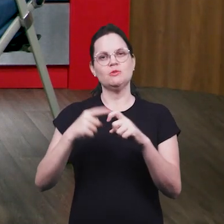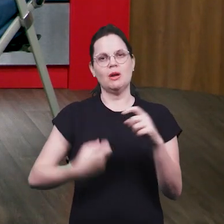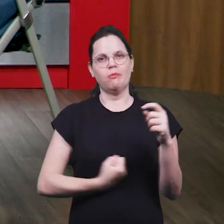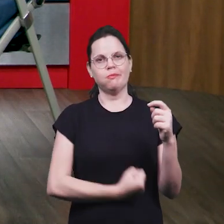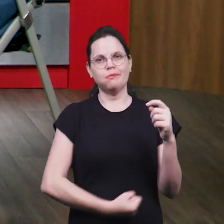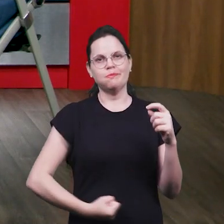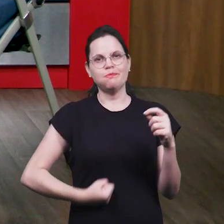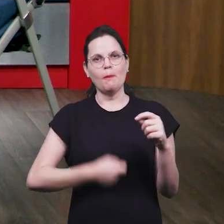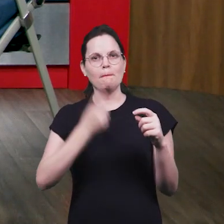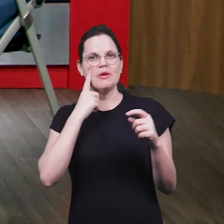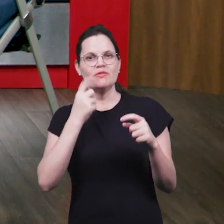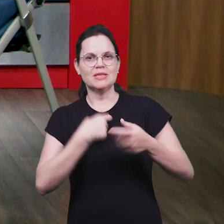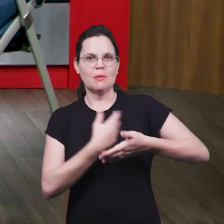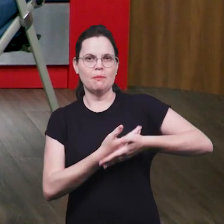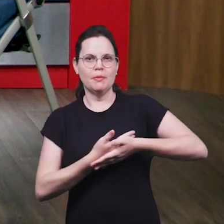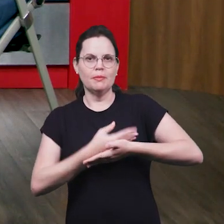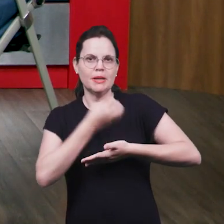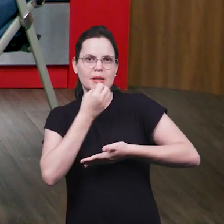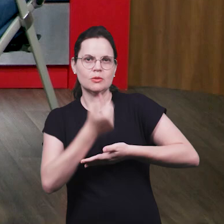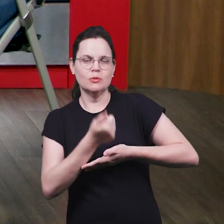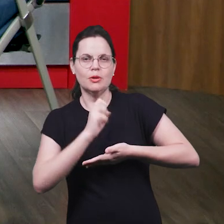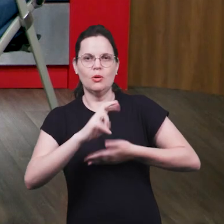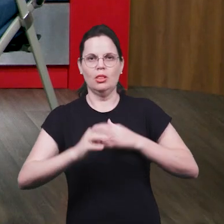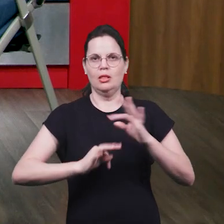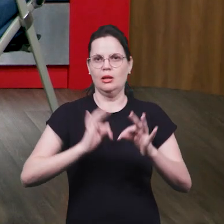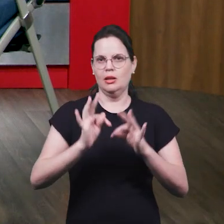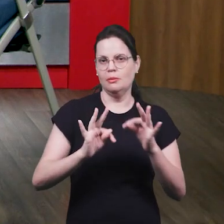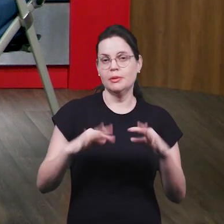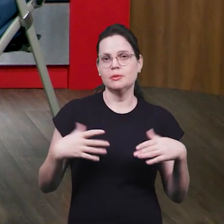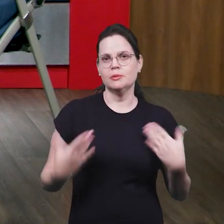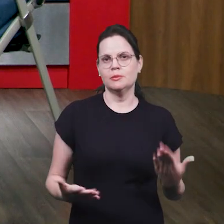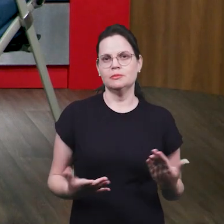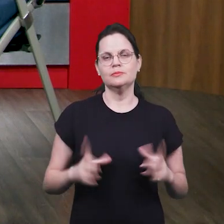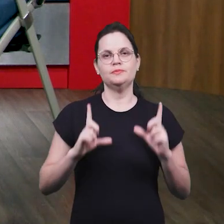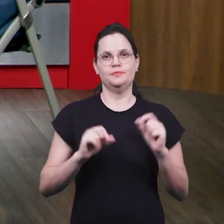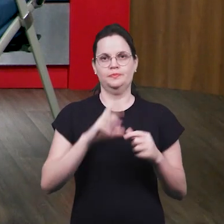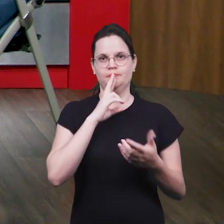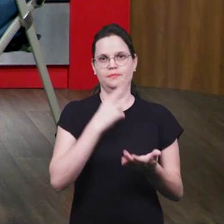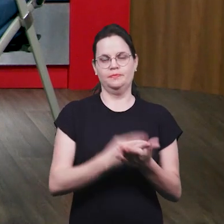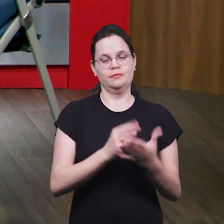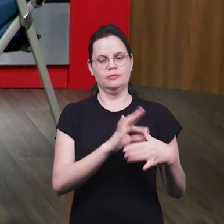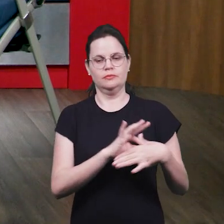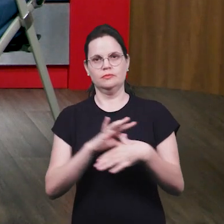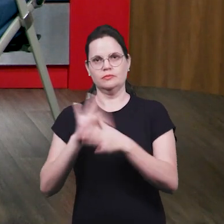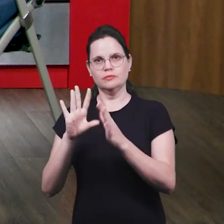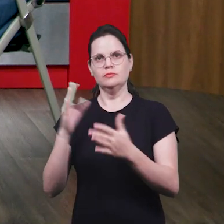exame ou ter algum tratamento específico. Resultado, a gente levou a ação para a